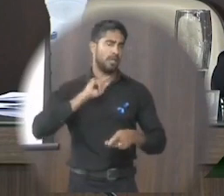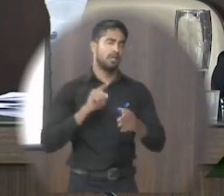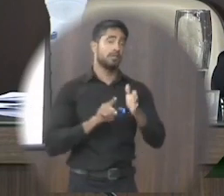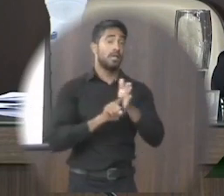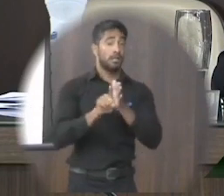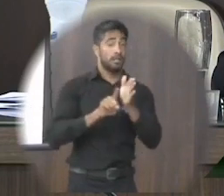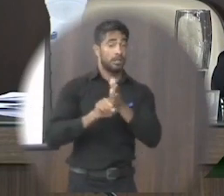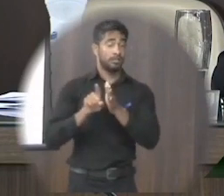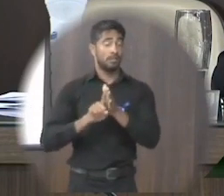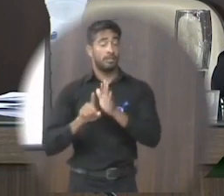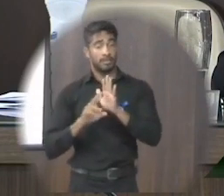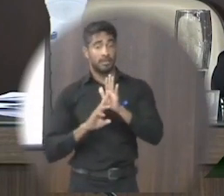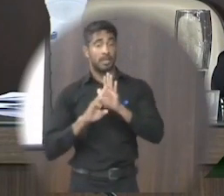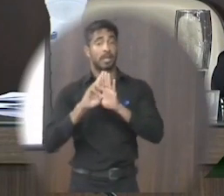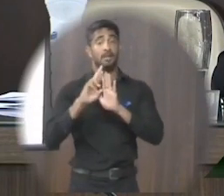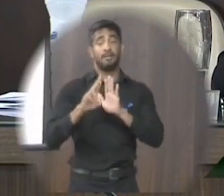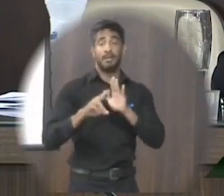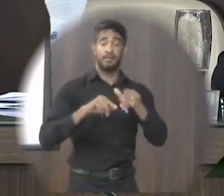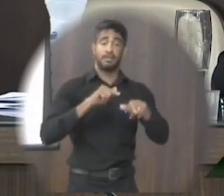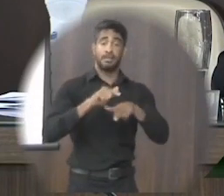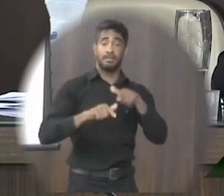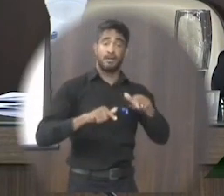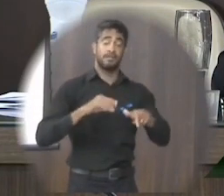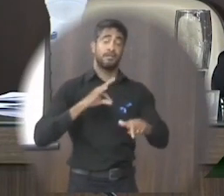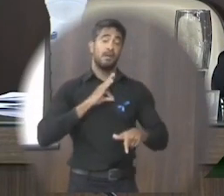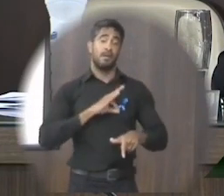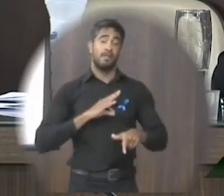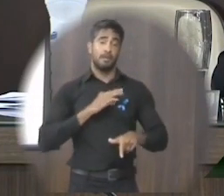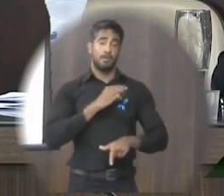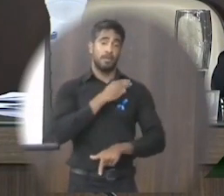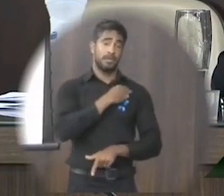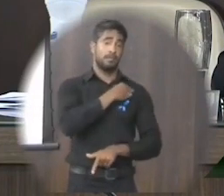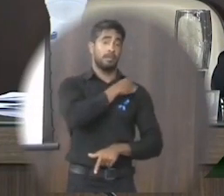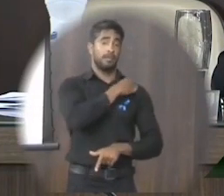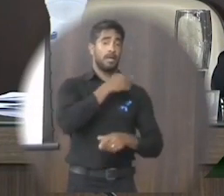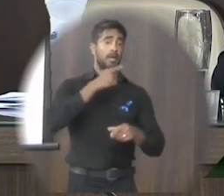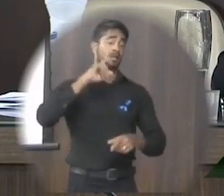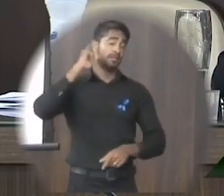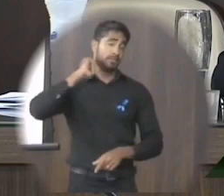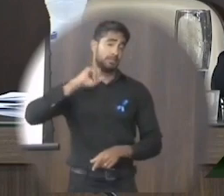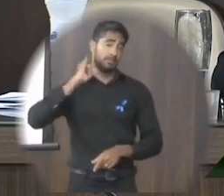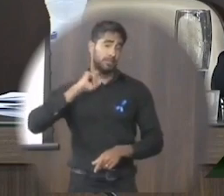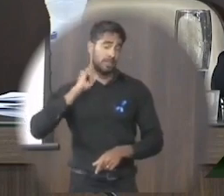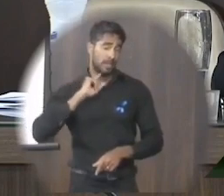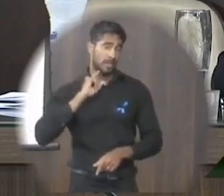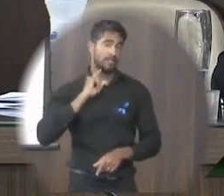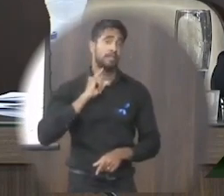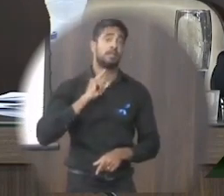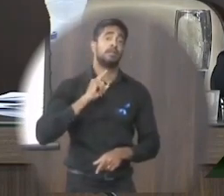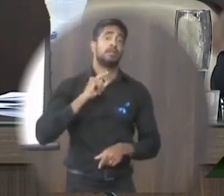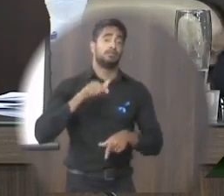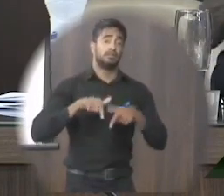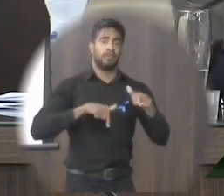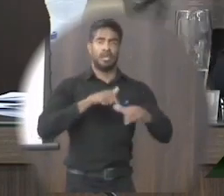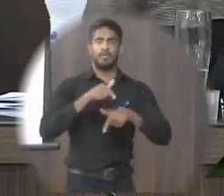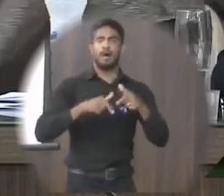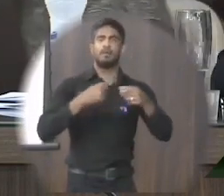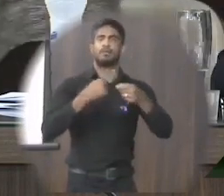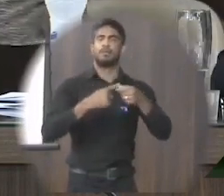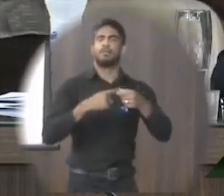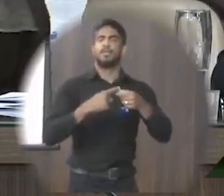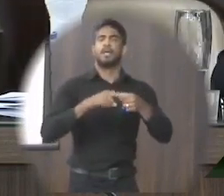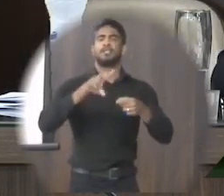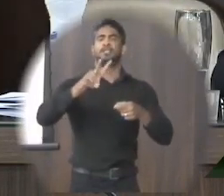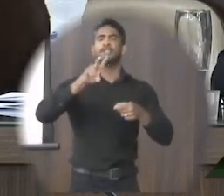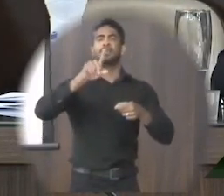estes referente à legalidade da atuação da Polícia Militar de Minas Gerais durante a operação ocorrida na cidade de Varginha, em ação conjunta com a